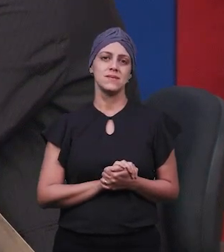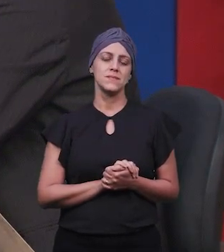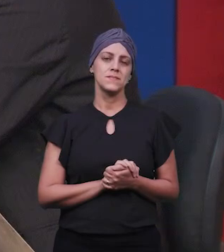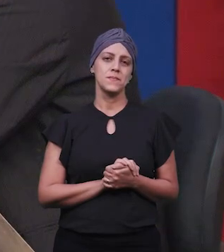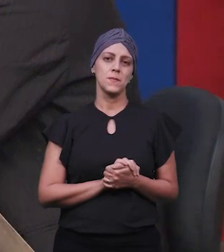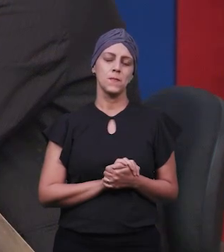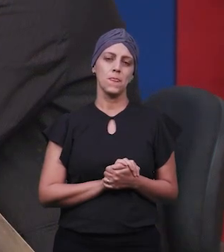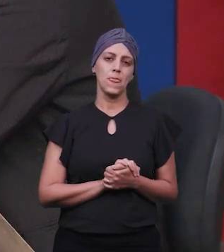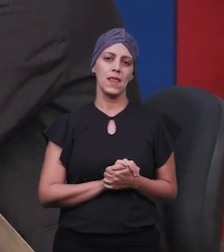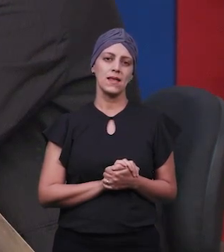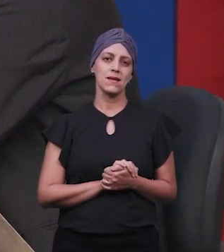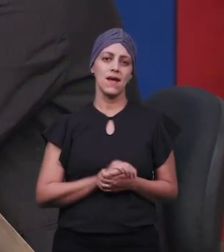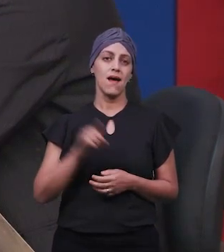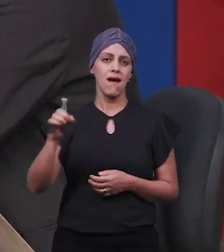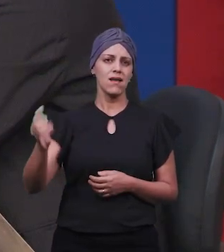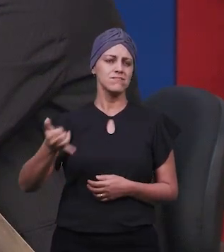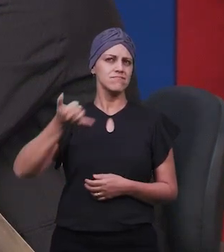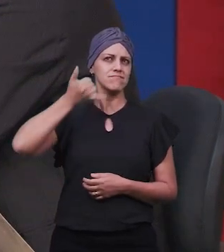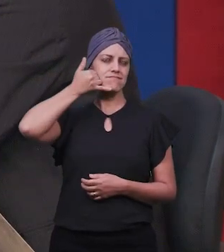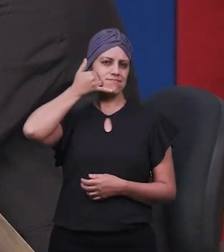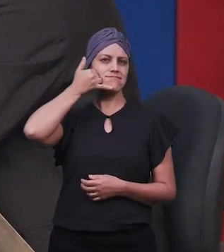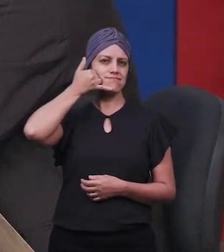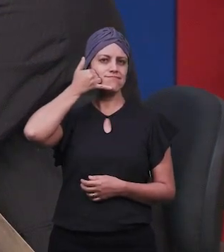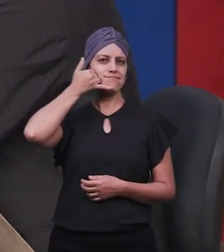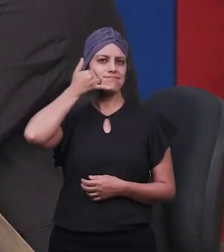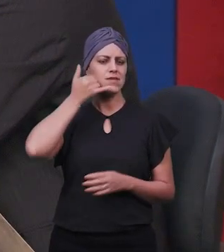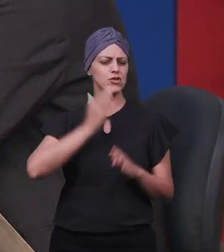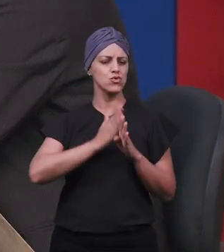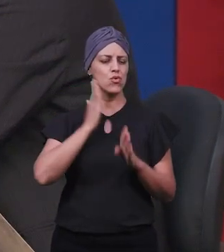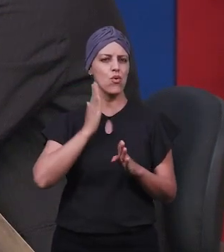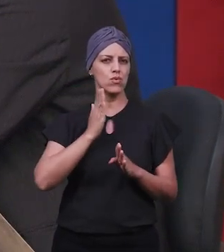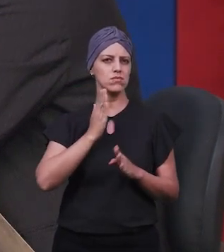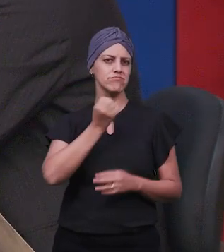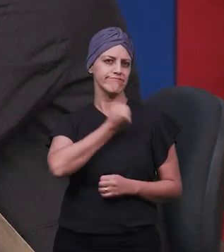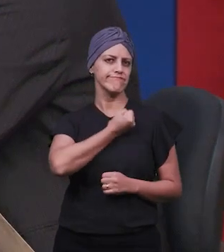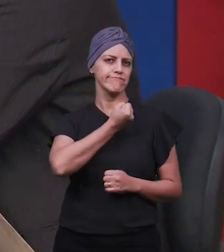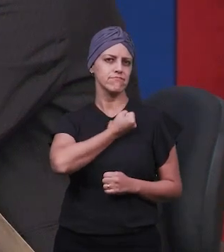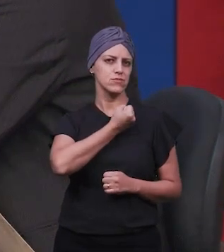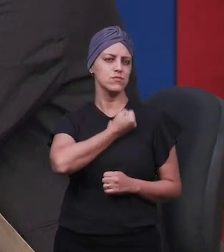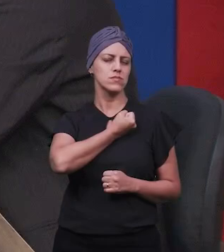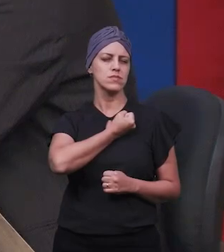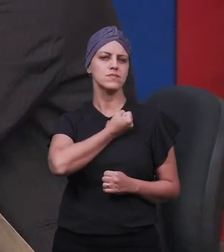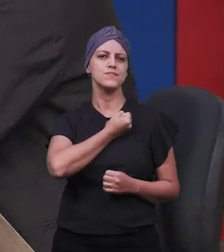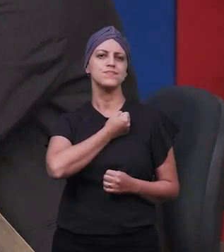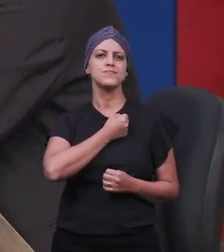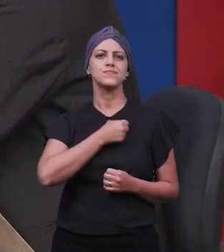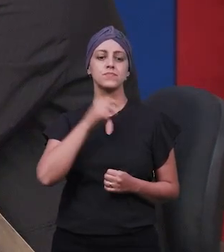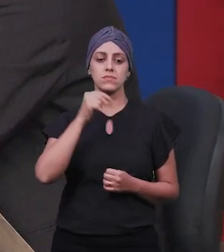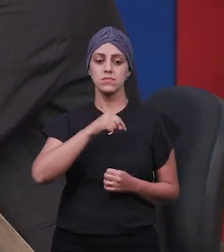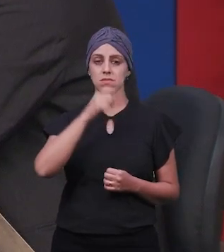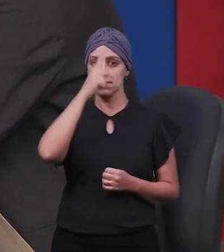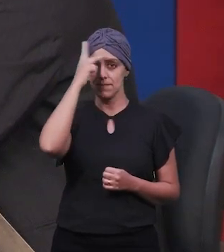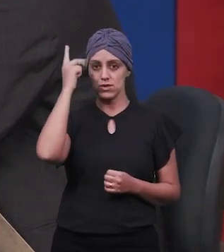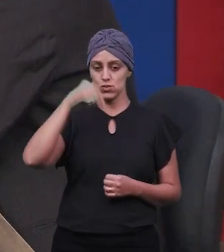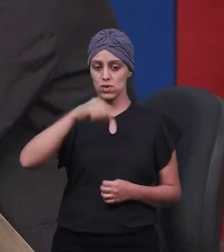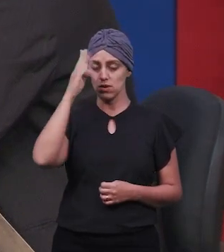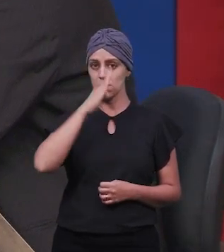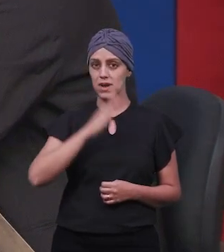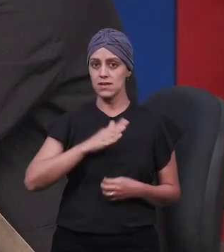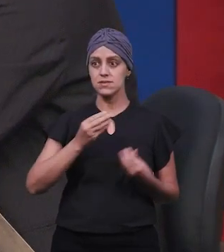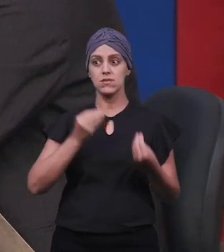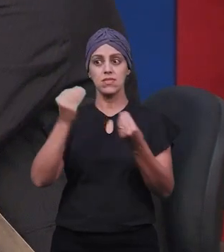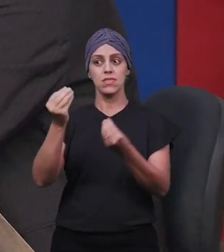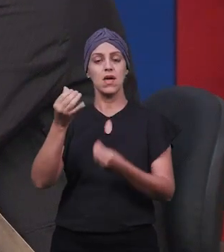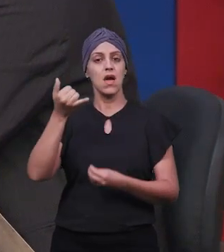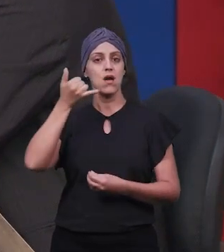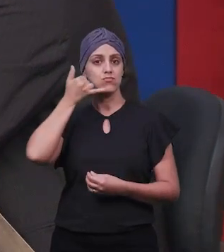E ela, então, ligou, ela descobriu através de uma pessoa aqui do Brasil, que deu